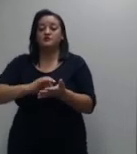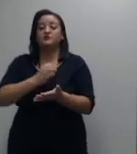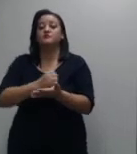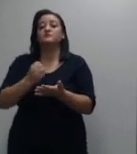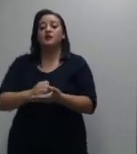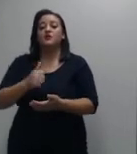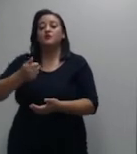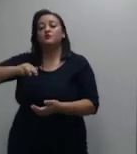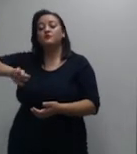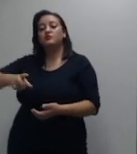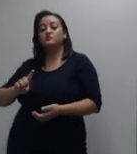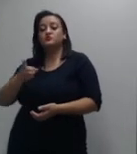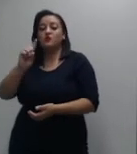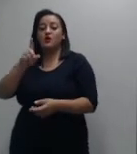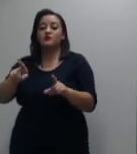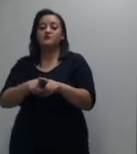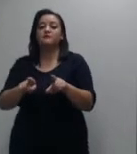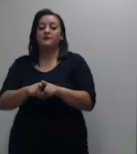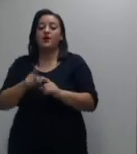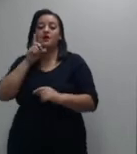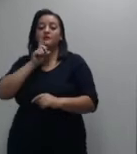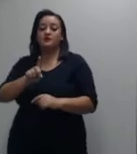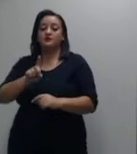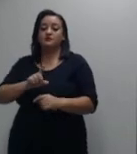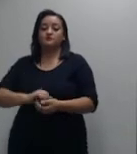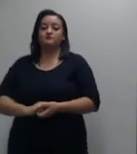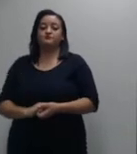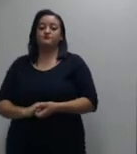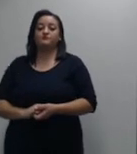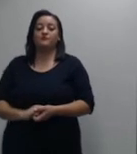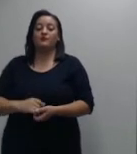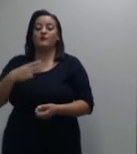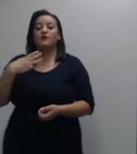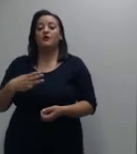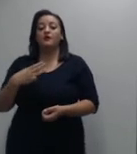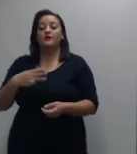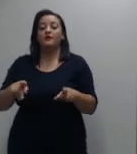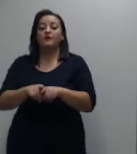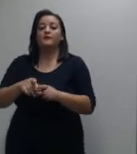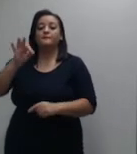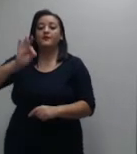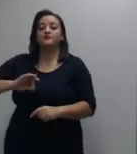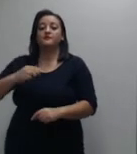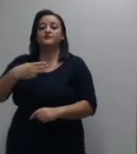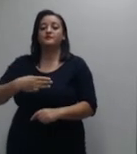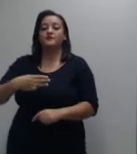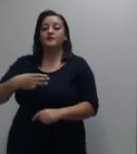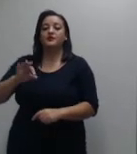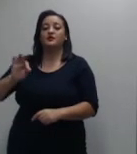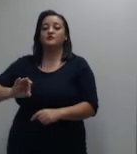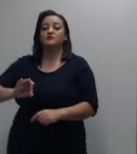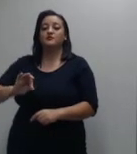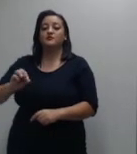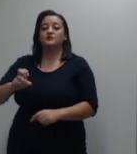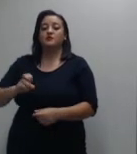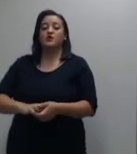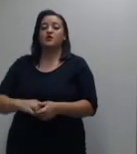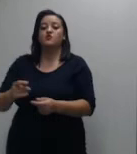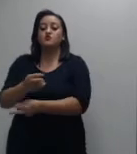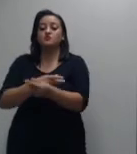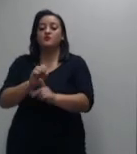o milhão de dólares norte-americanos você ao PCdoB três e meio por cento do capital social